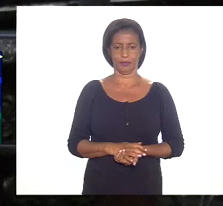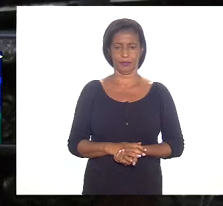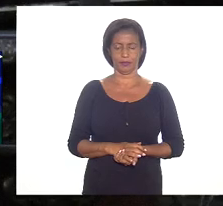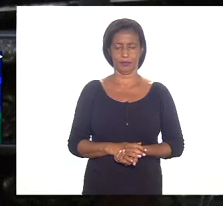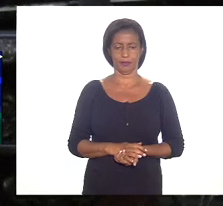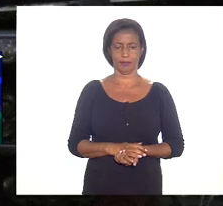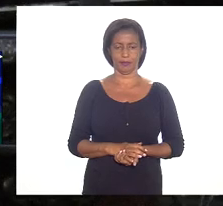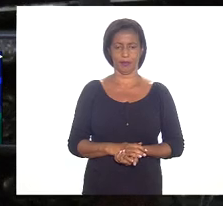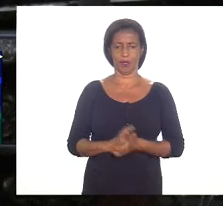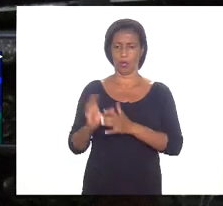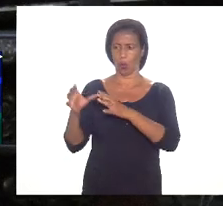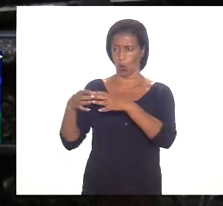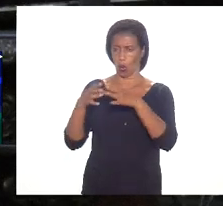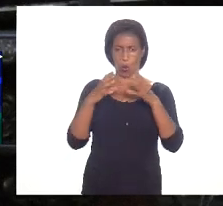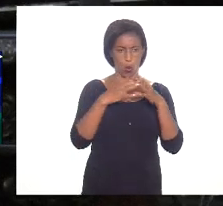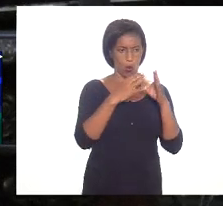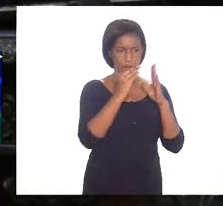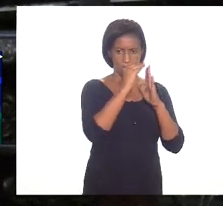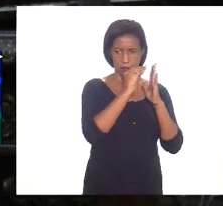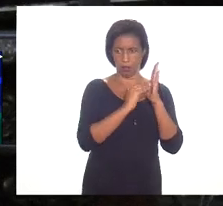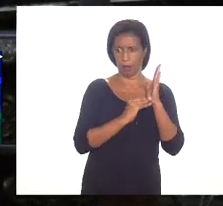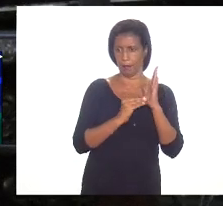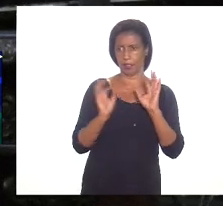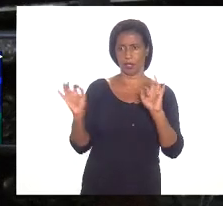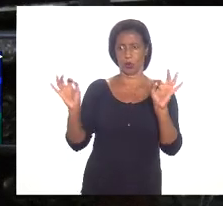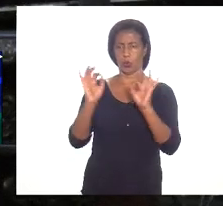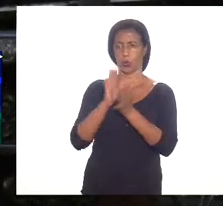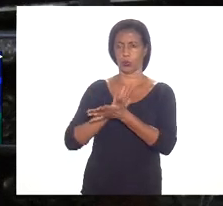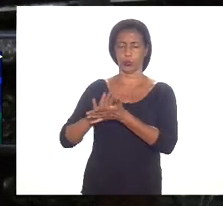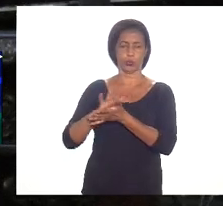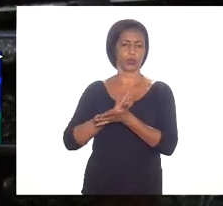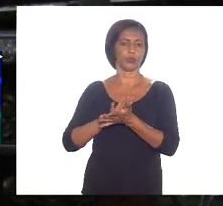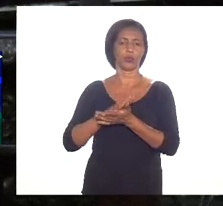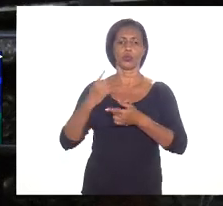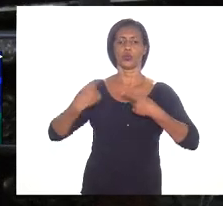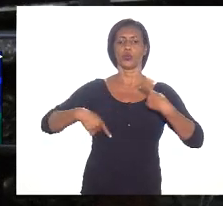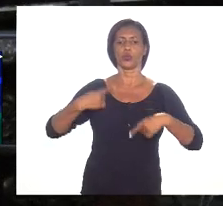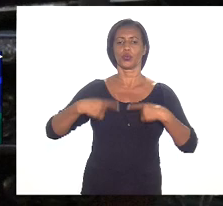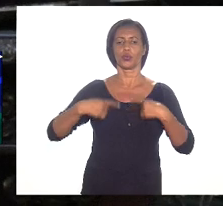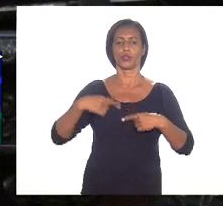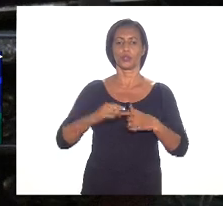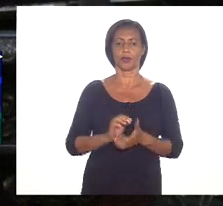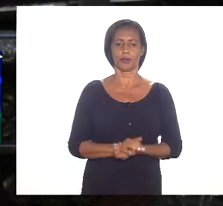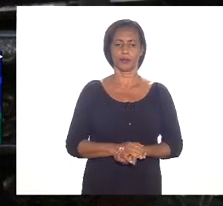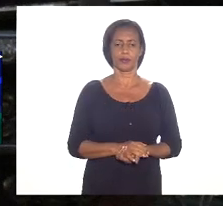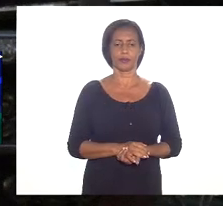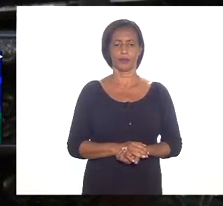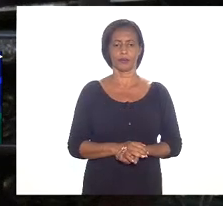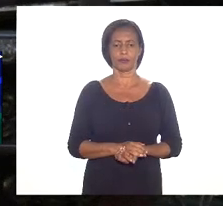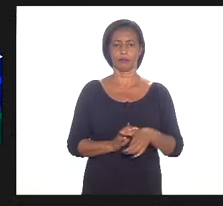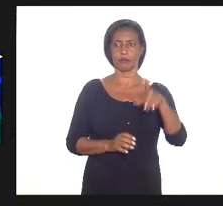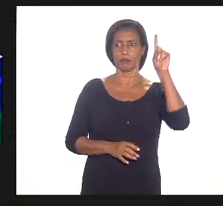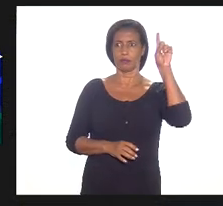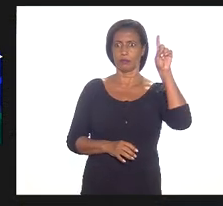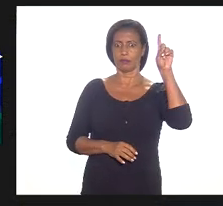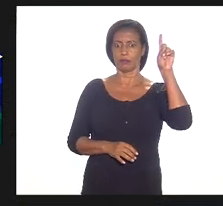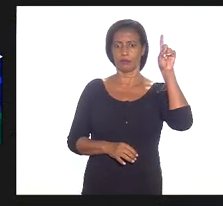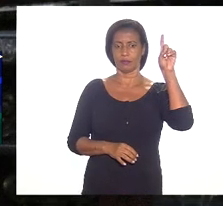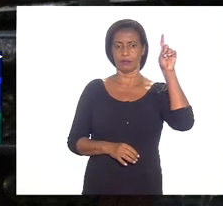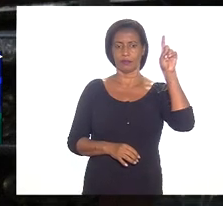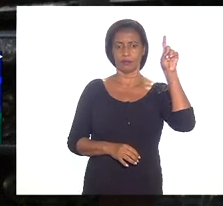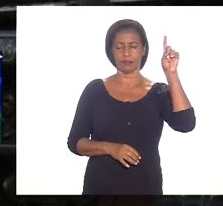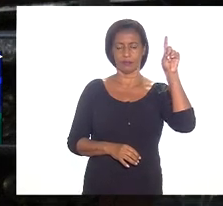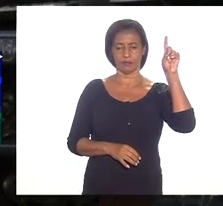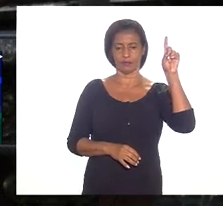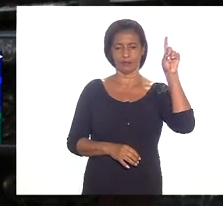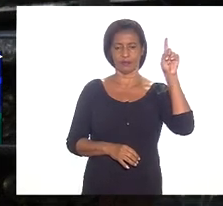mais condições para emitir pareceres em discussão não havendo Quem Queira discutir discutir Presidente